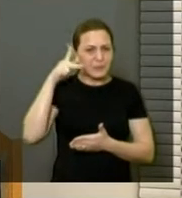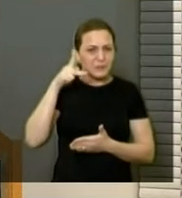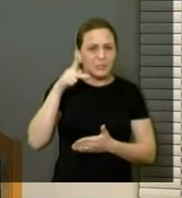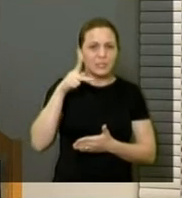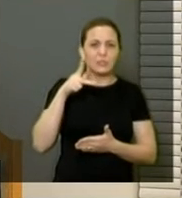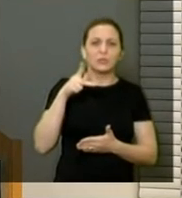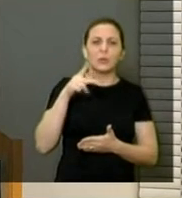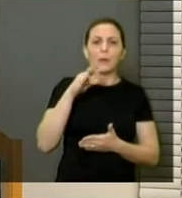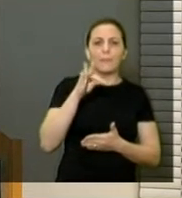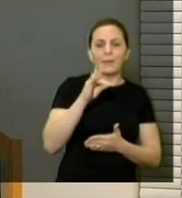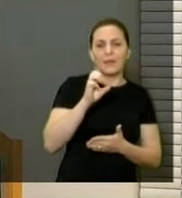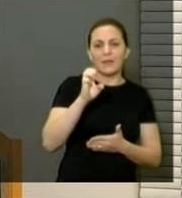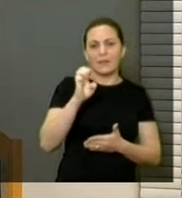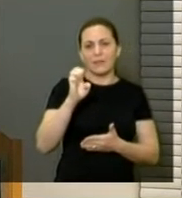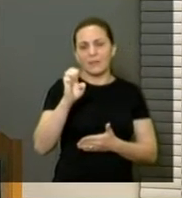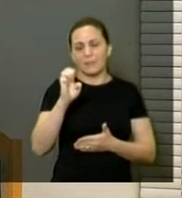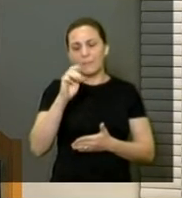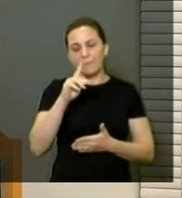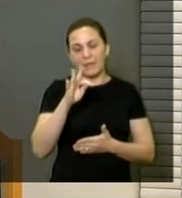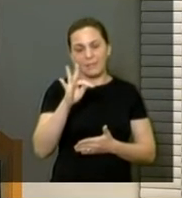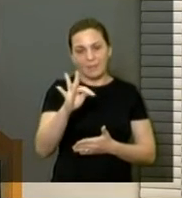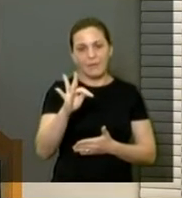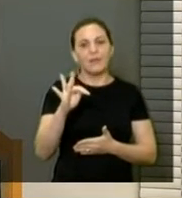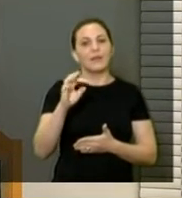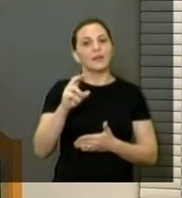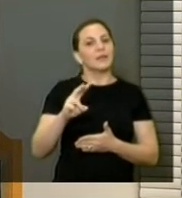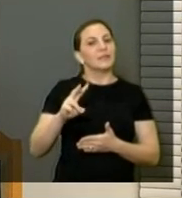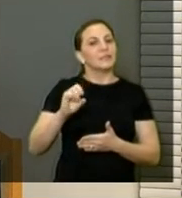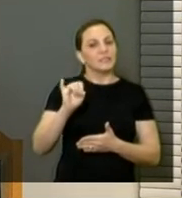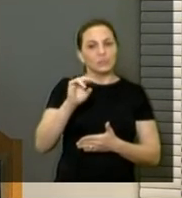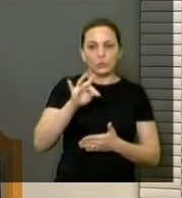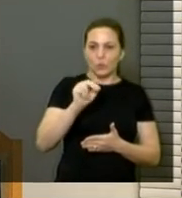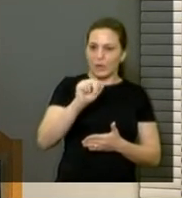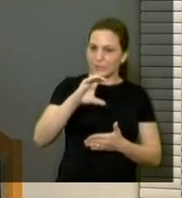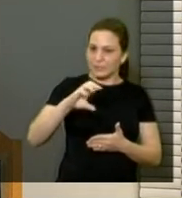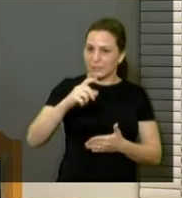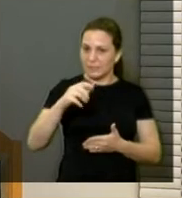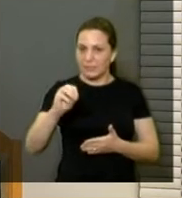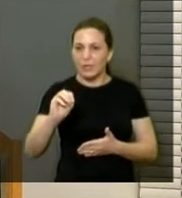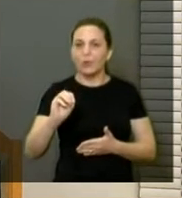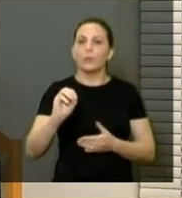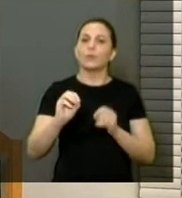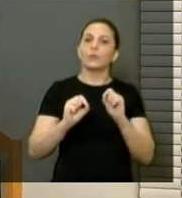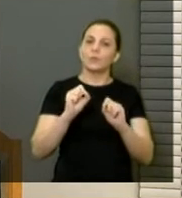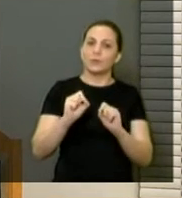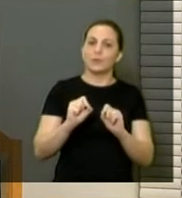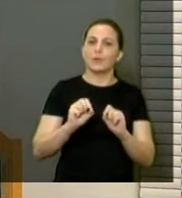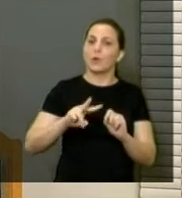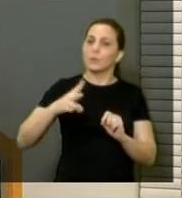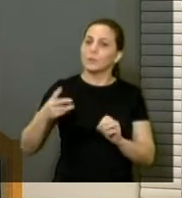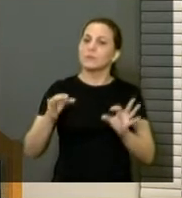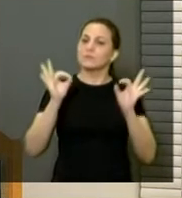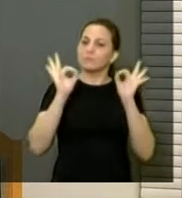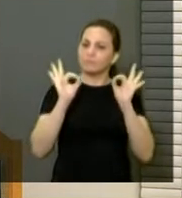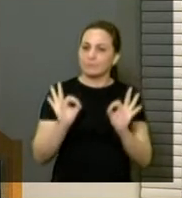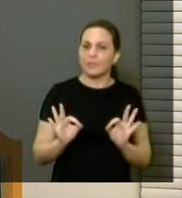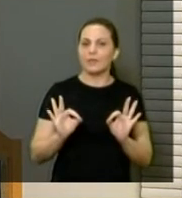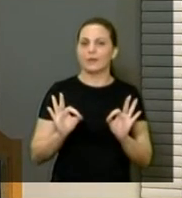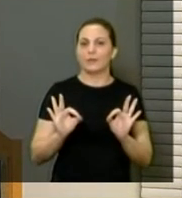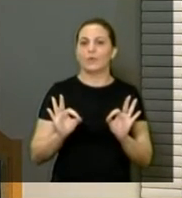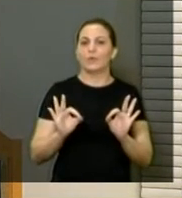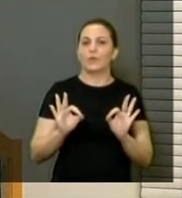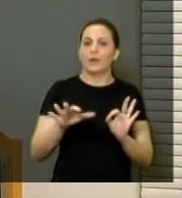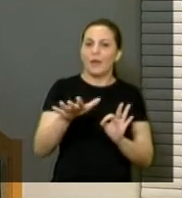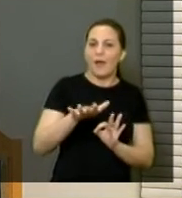situação não pode mais ter oposição toda a oposição não é legítima essa posição é legítima essa situação do